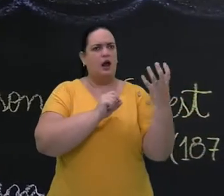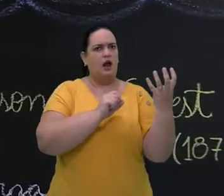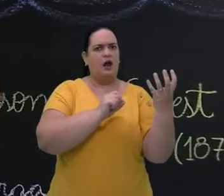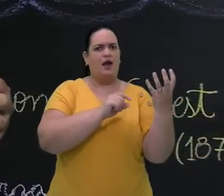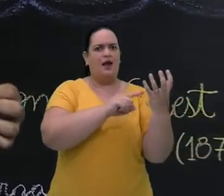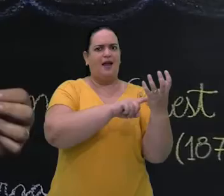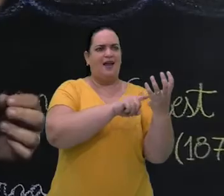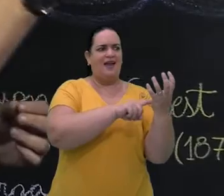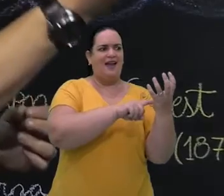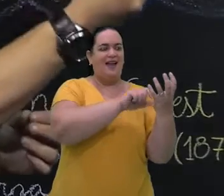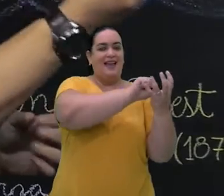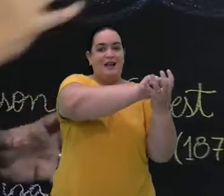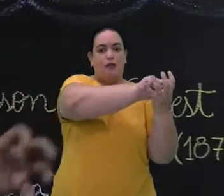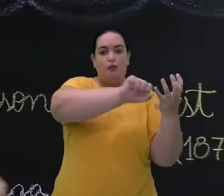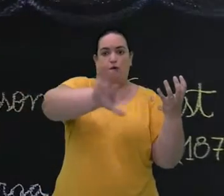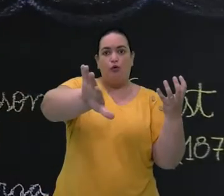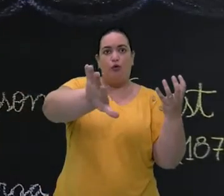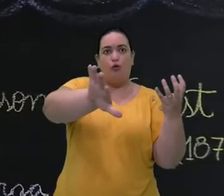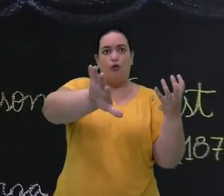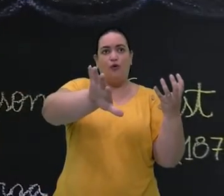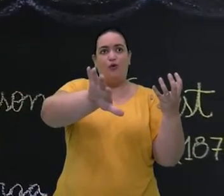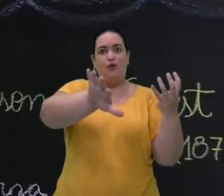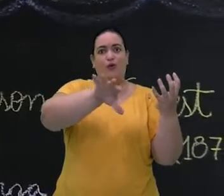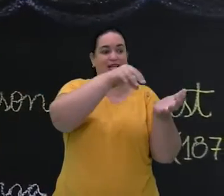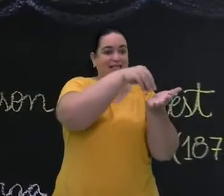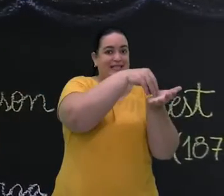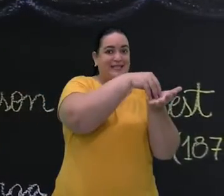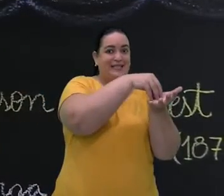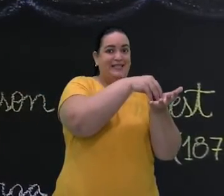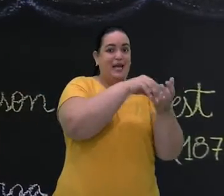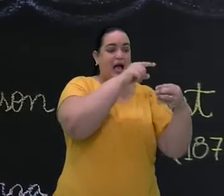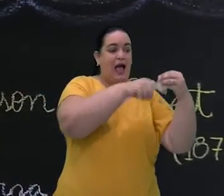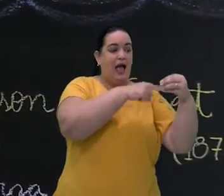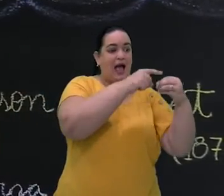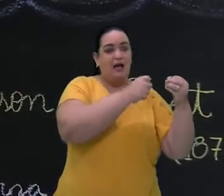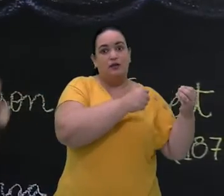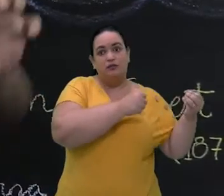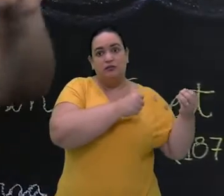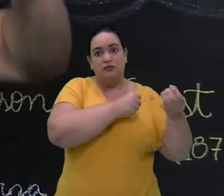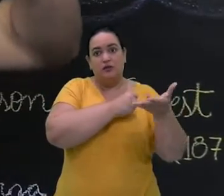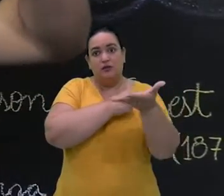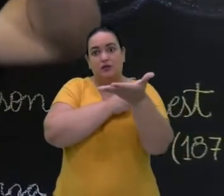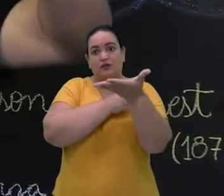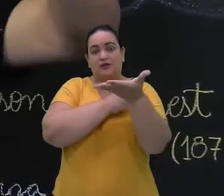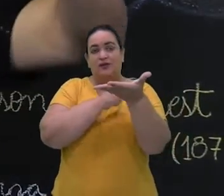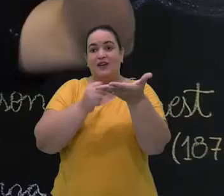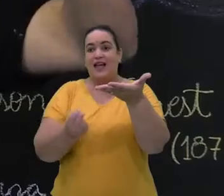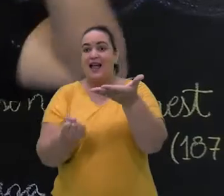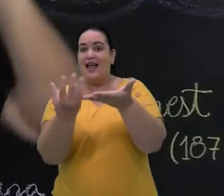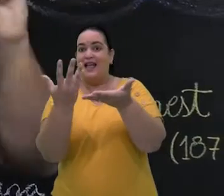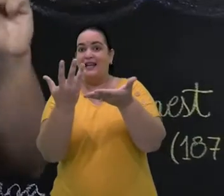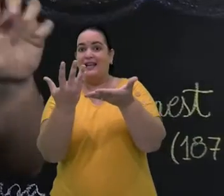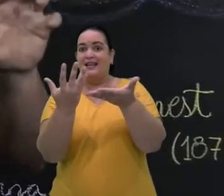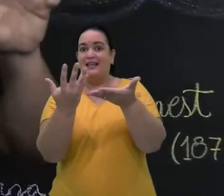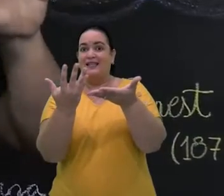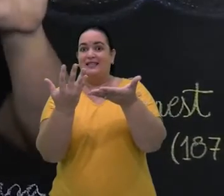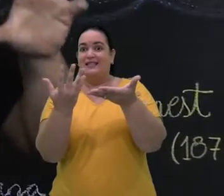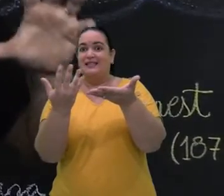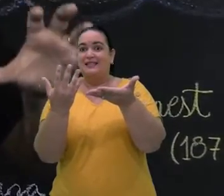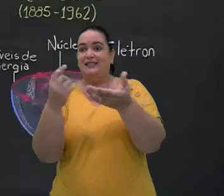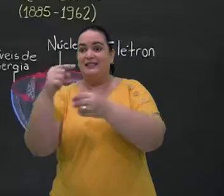da emissão de radiação por núcleos, por átomos instáveis, gerando átomos